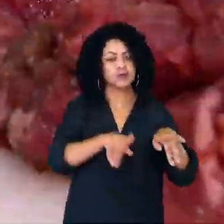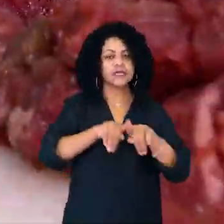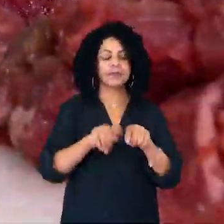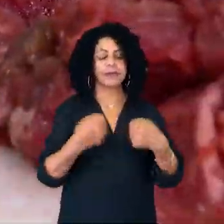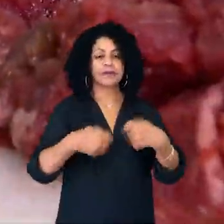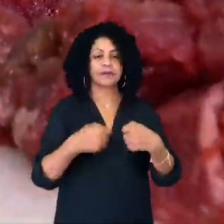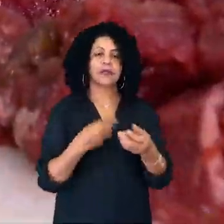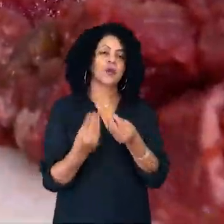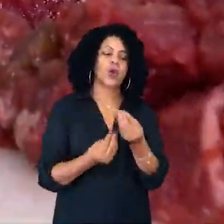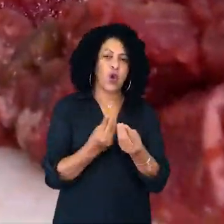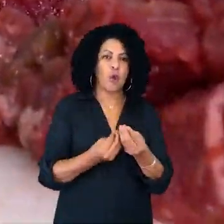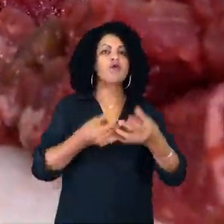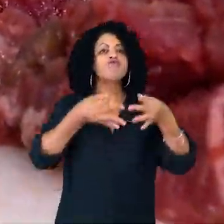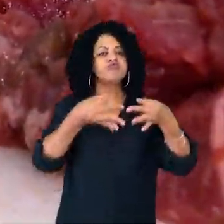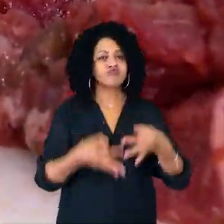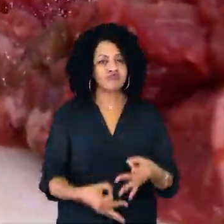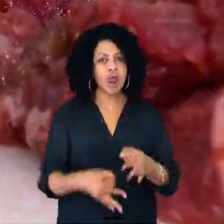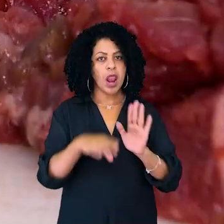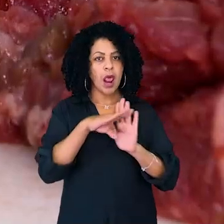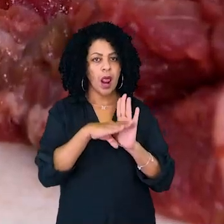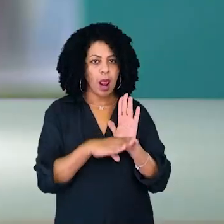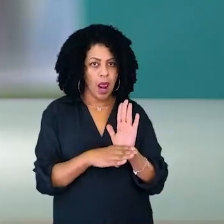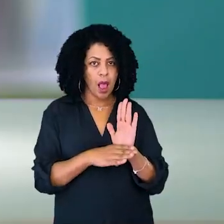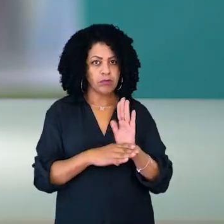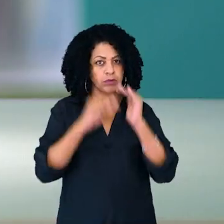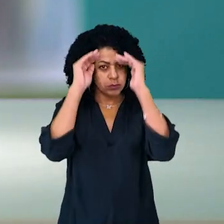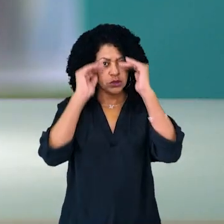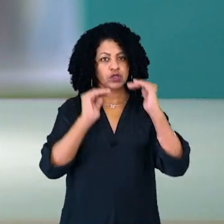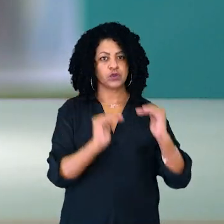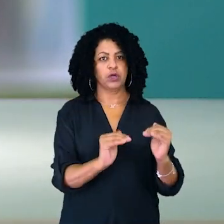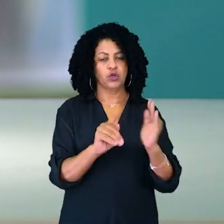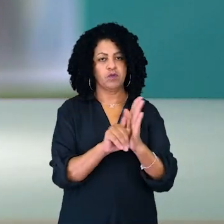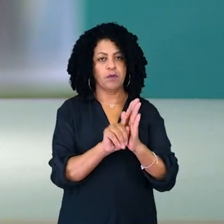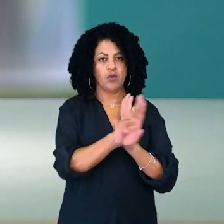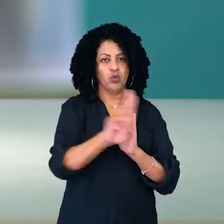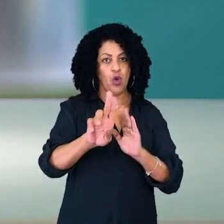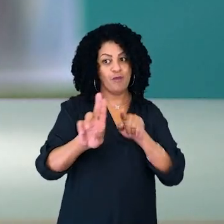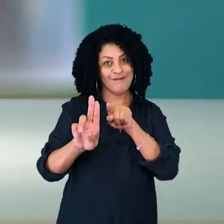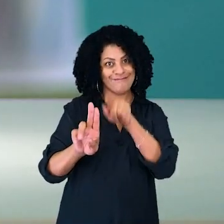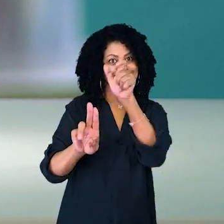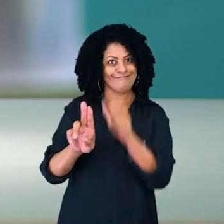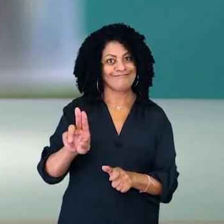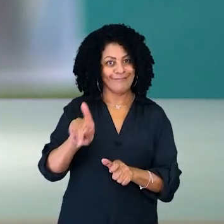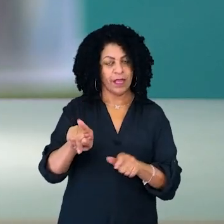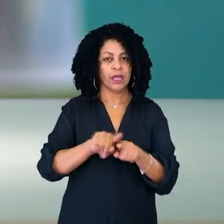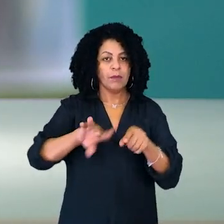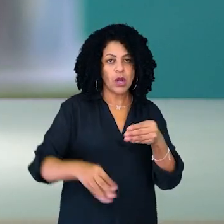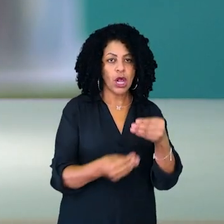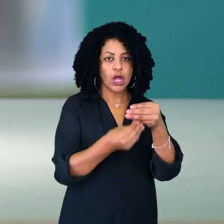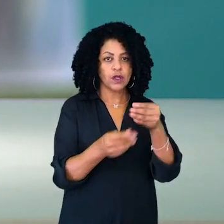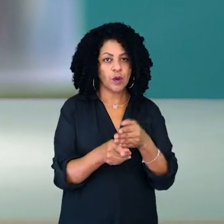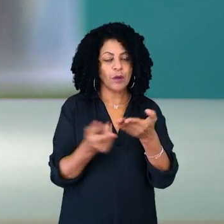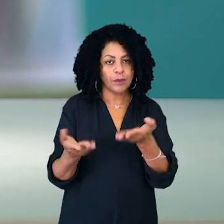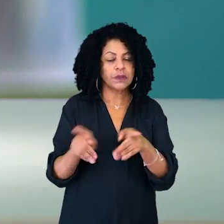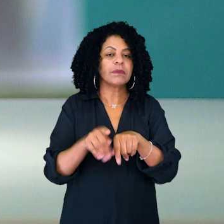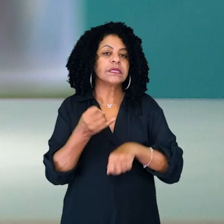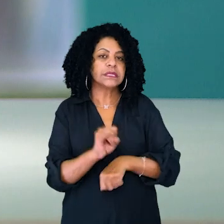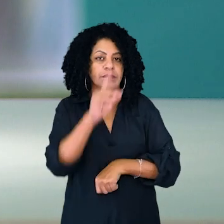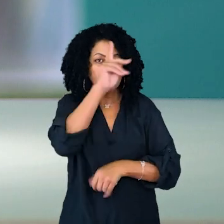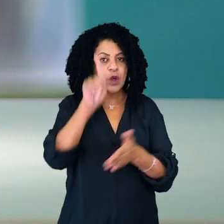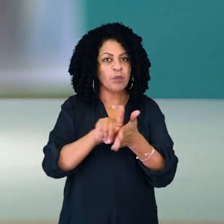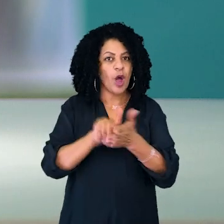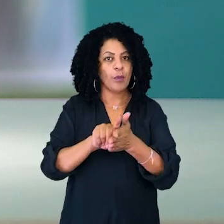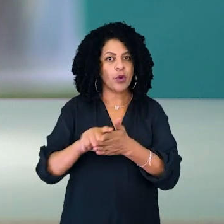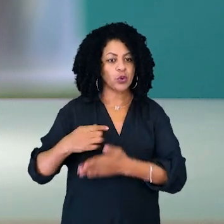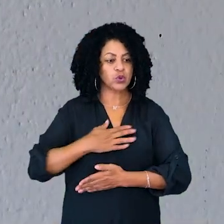isso, seriam necessárias condutas concretas, como o respeito ao nome social, a aplicação de penalidades a quem